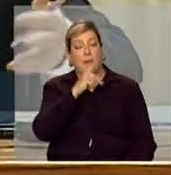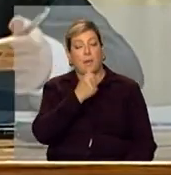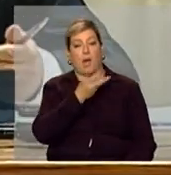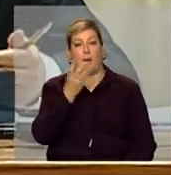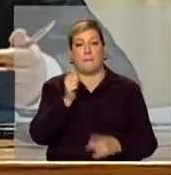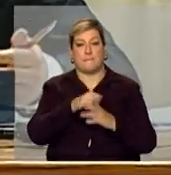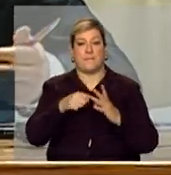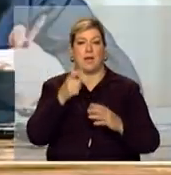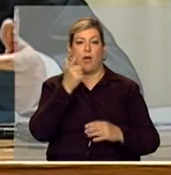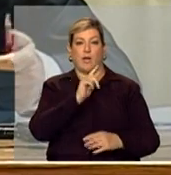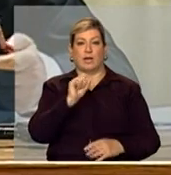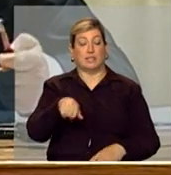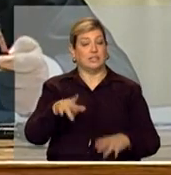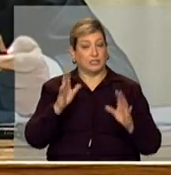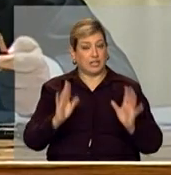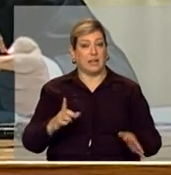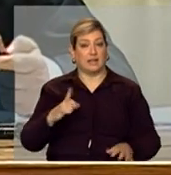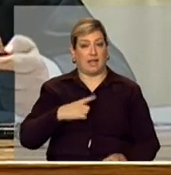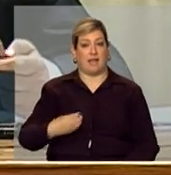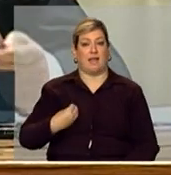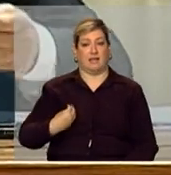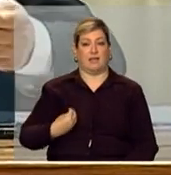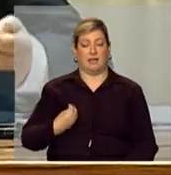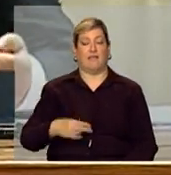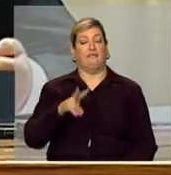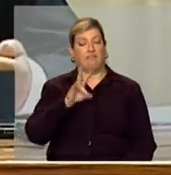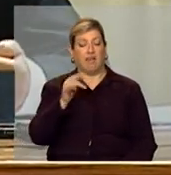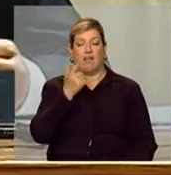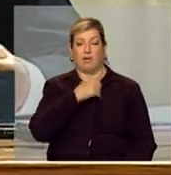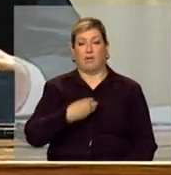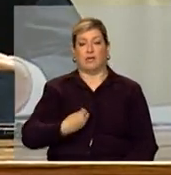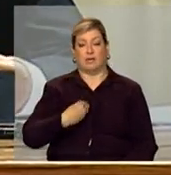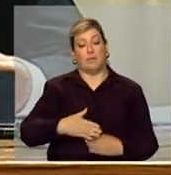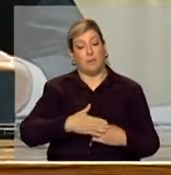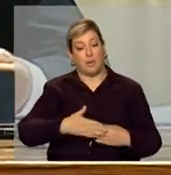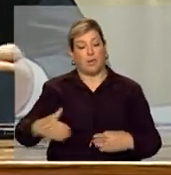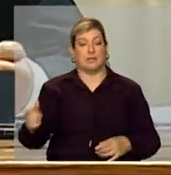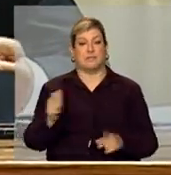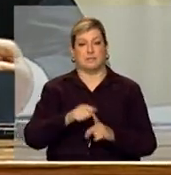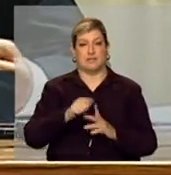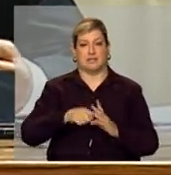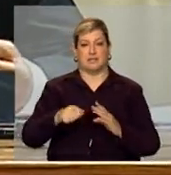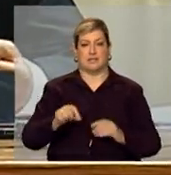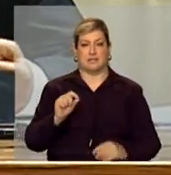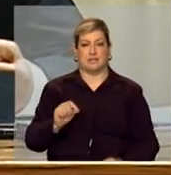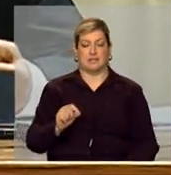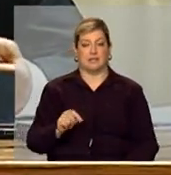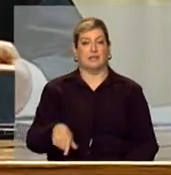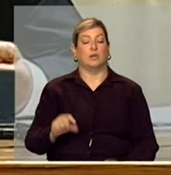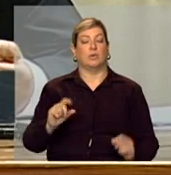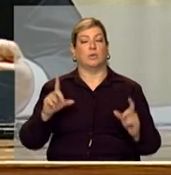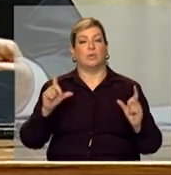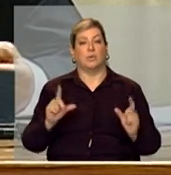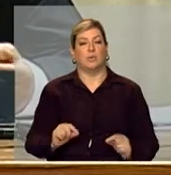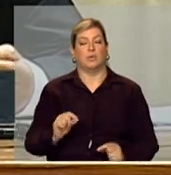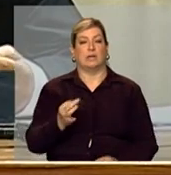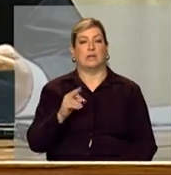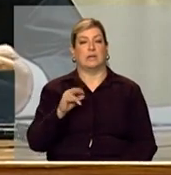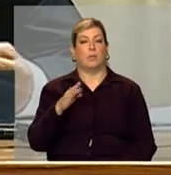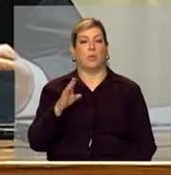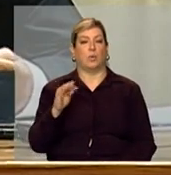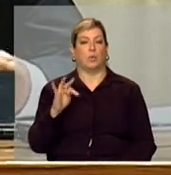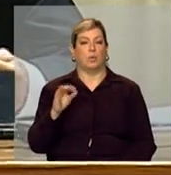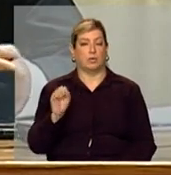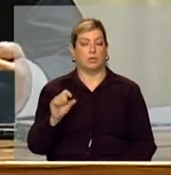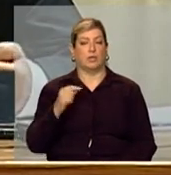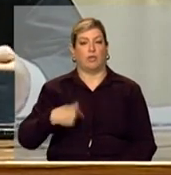isto estará já está acontecendo vai acontecer nos próximos meses a redução de tributos que nós fizemos em